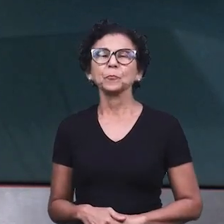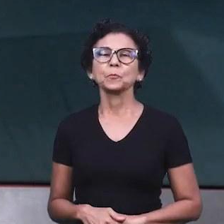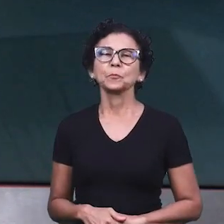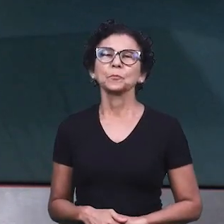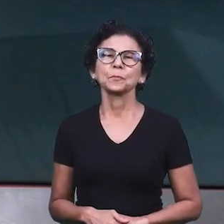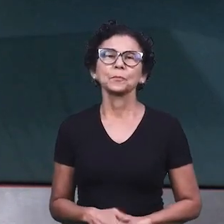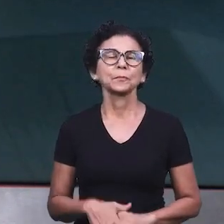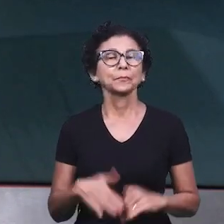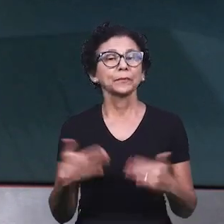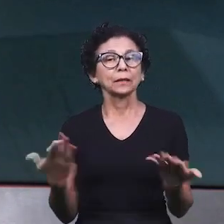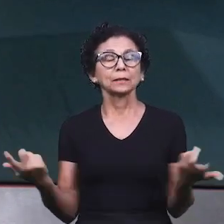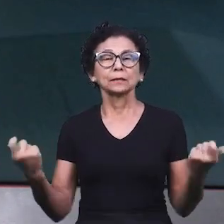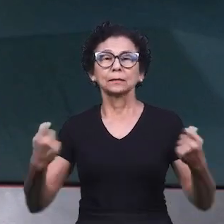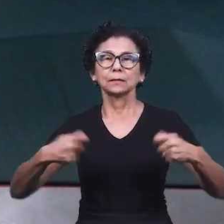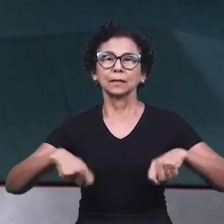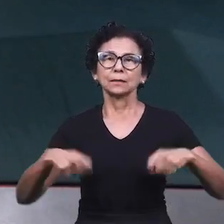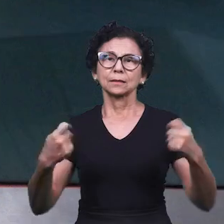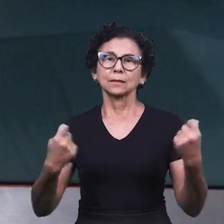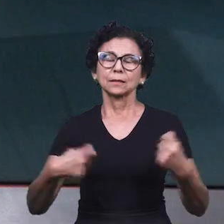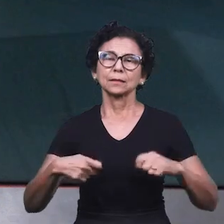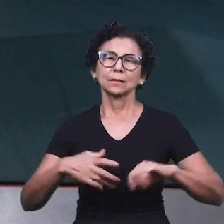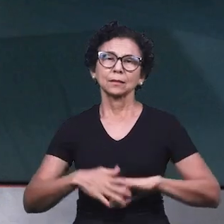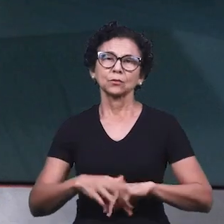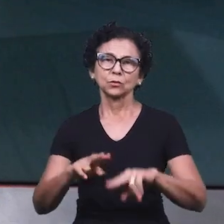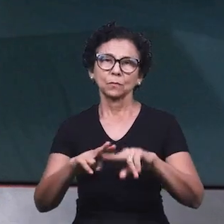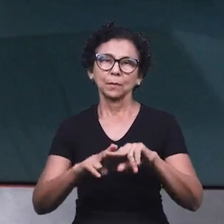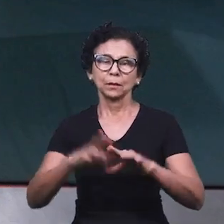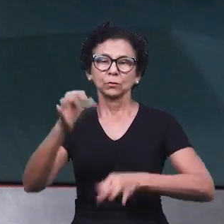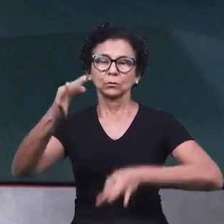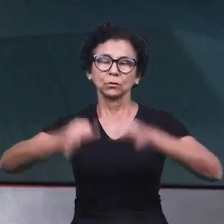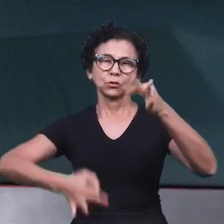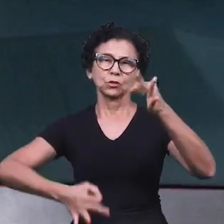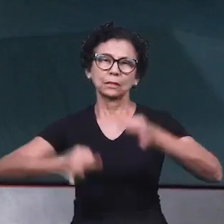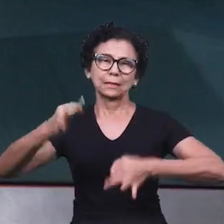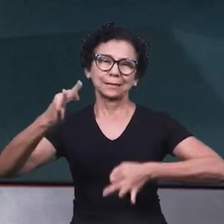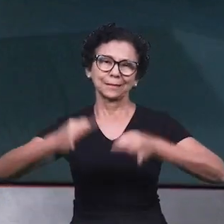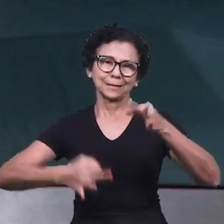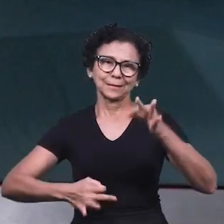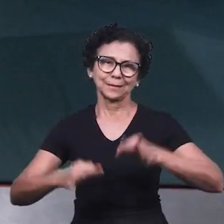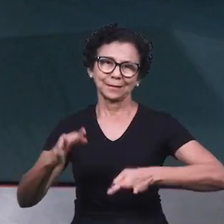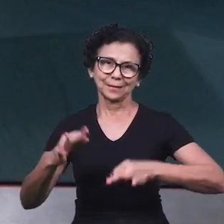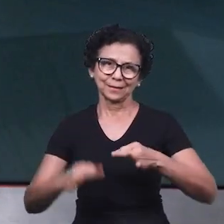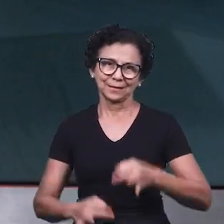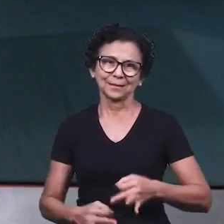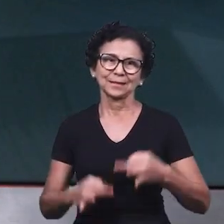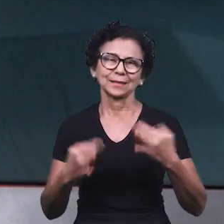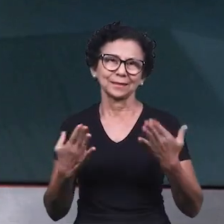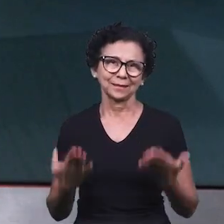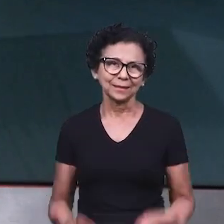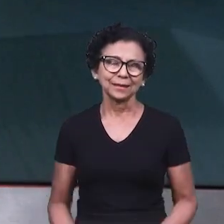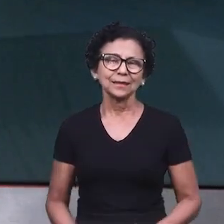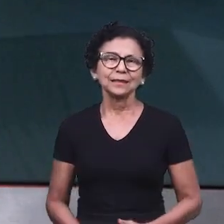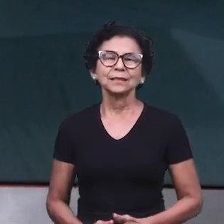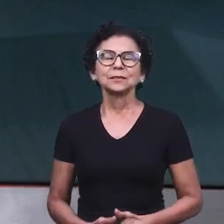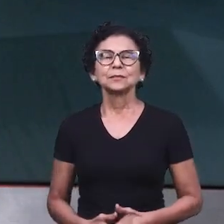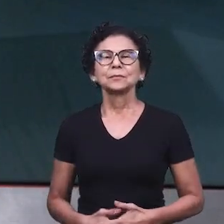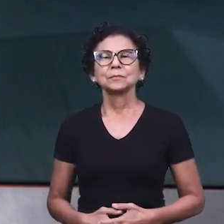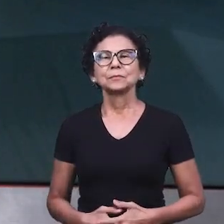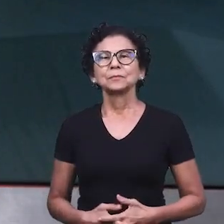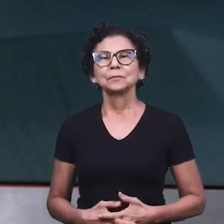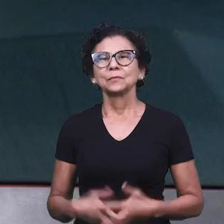fazer isso, aí sim necessita de recursos jurídicos, né? E aí nós